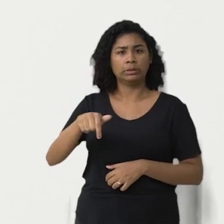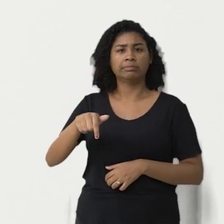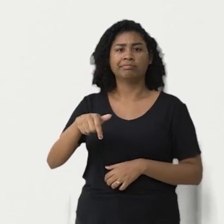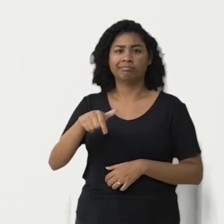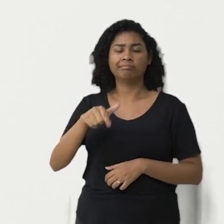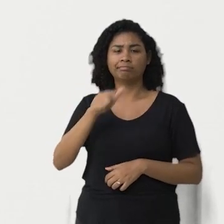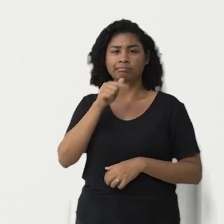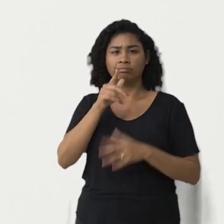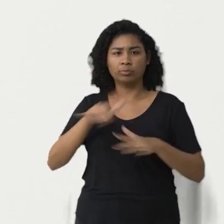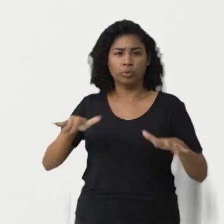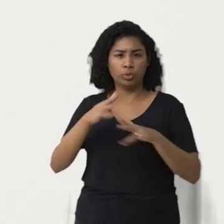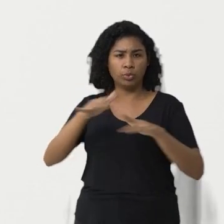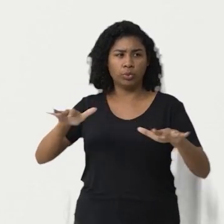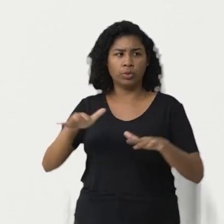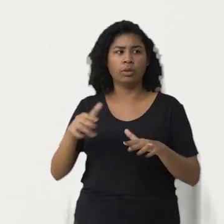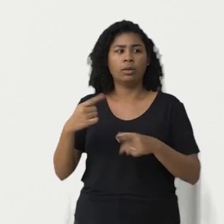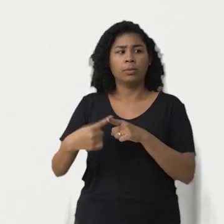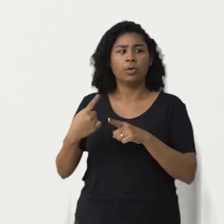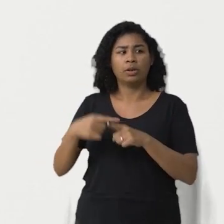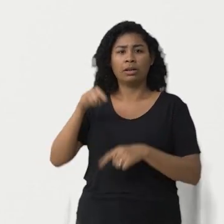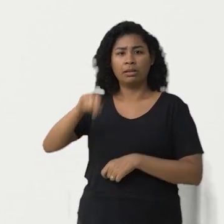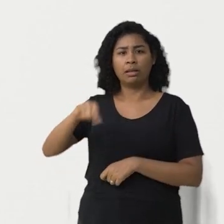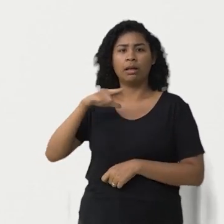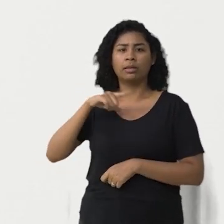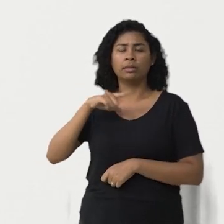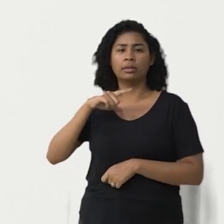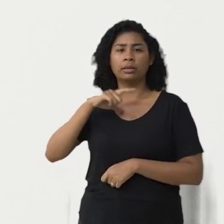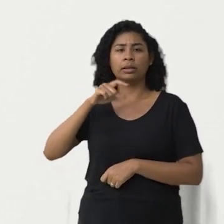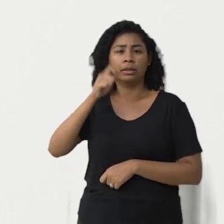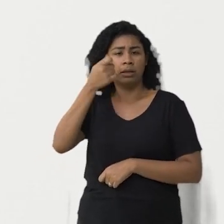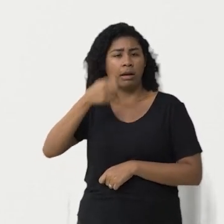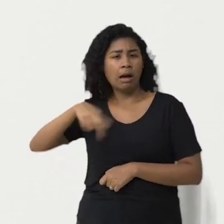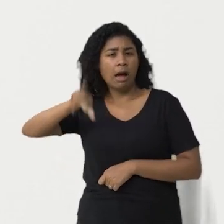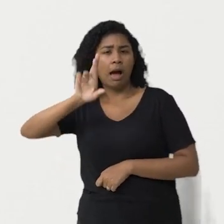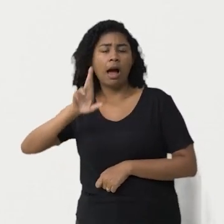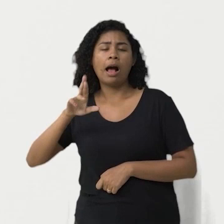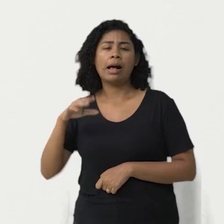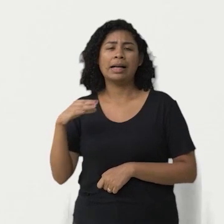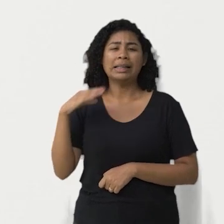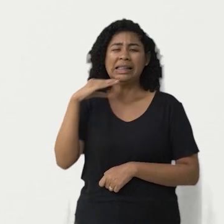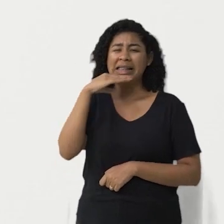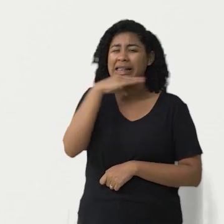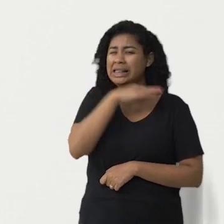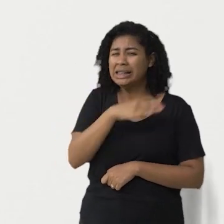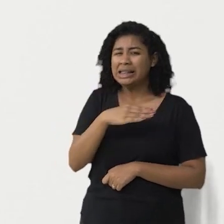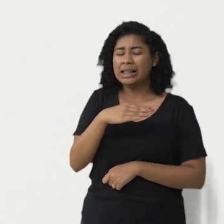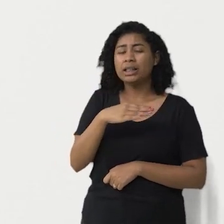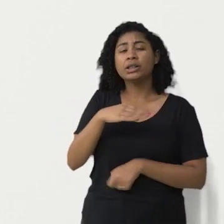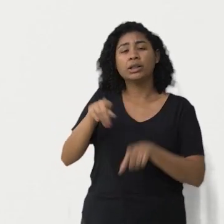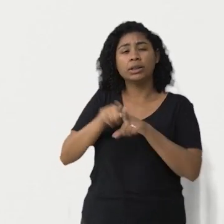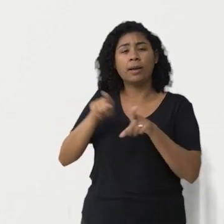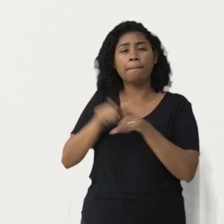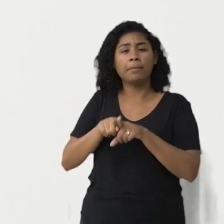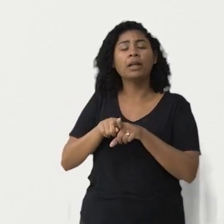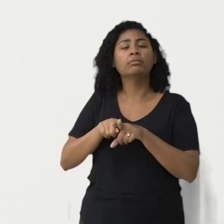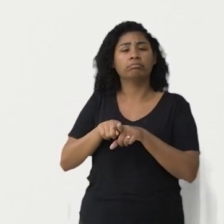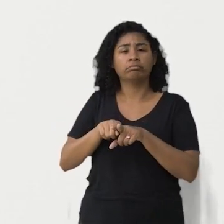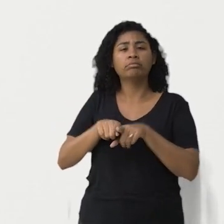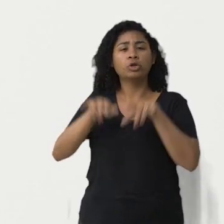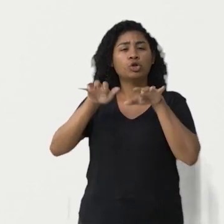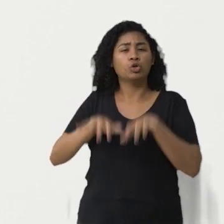quê? Massas de ar quentes e úmidas, que vão gerar o quê?